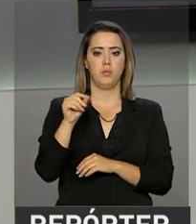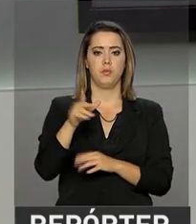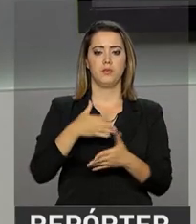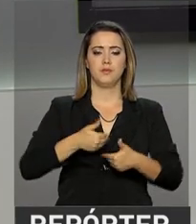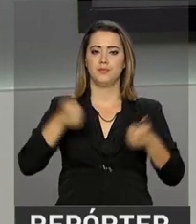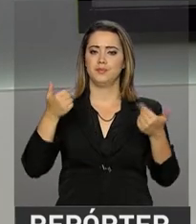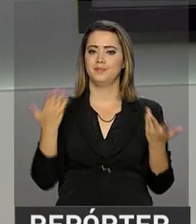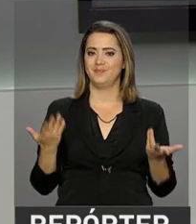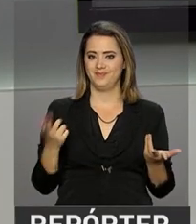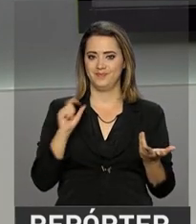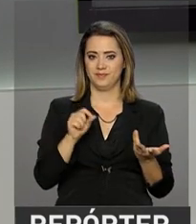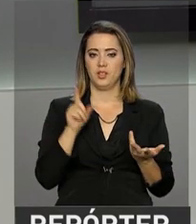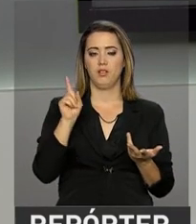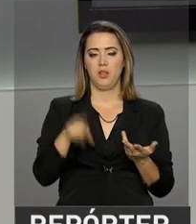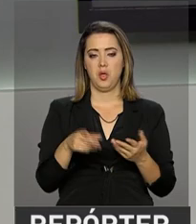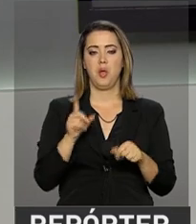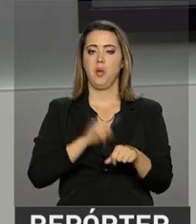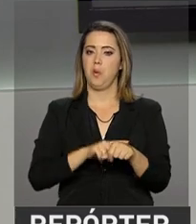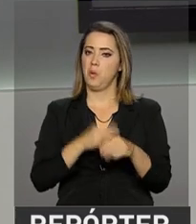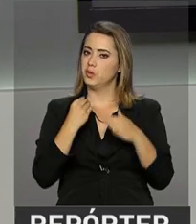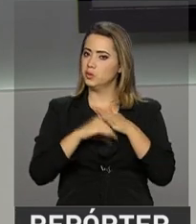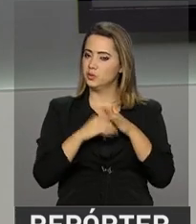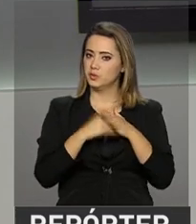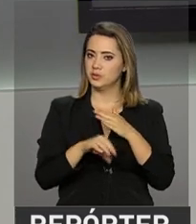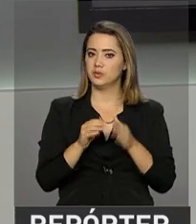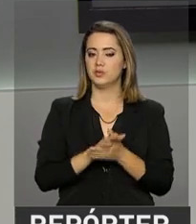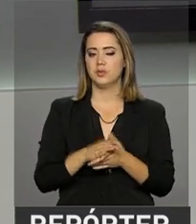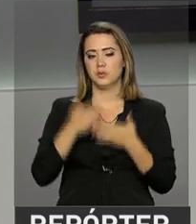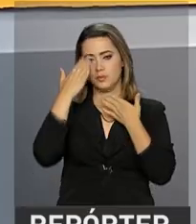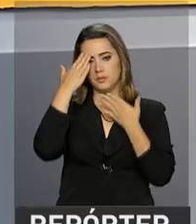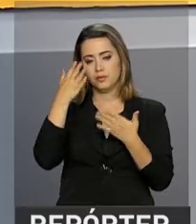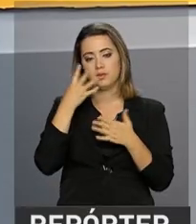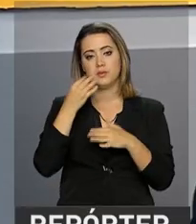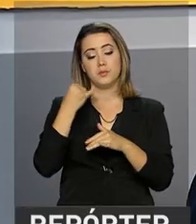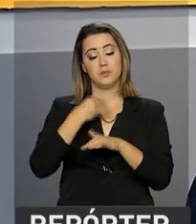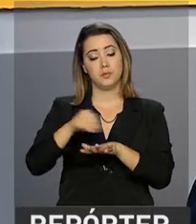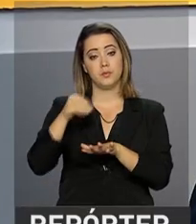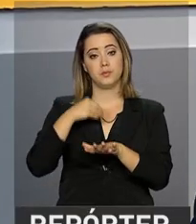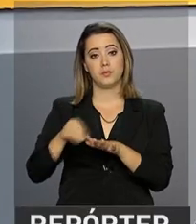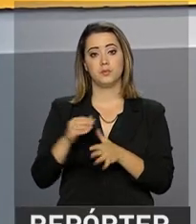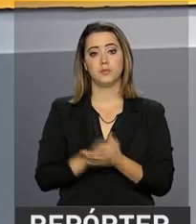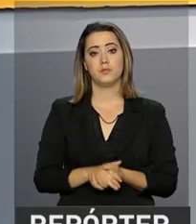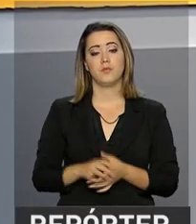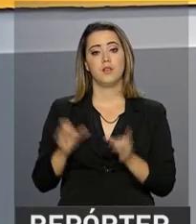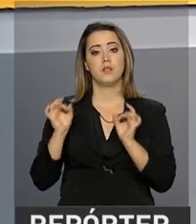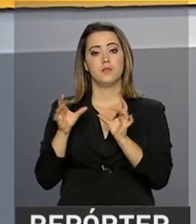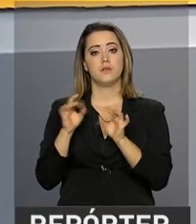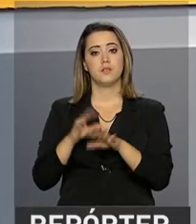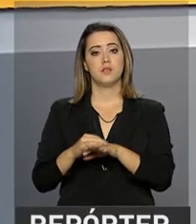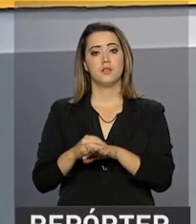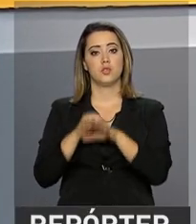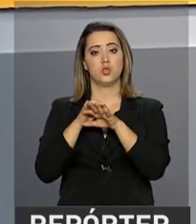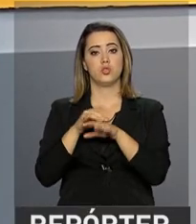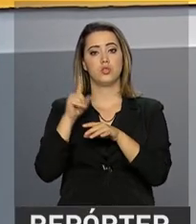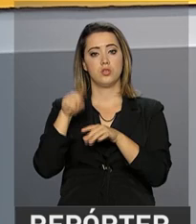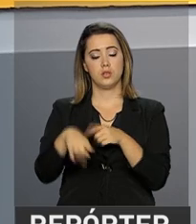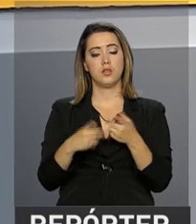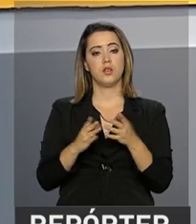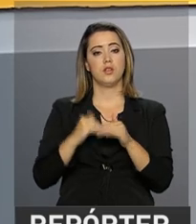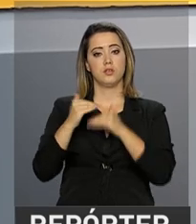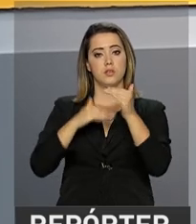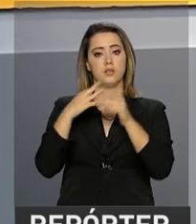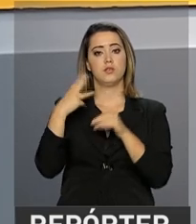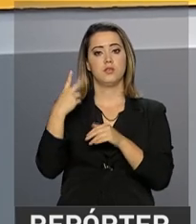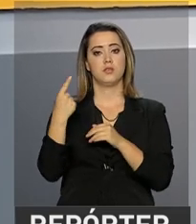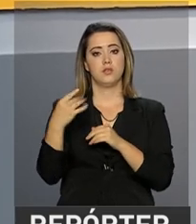Roberto é verdade é hora de poupar né Obrigado Luana pelas informações as exportações de carne bovina brasileira cresceram